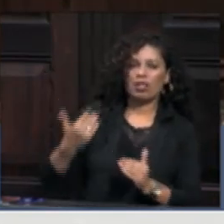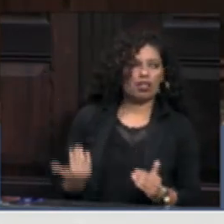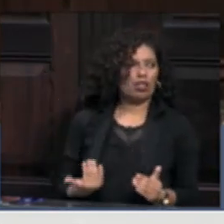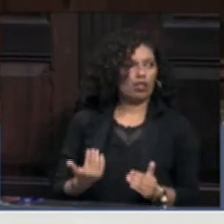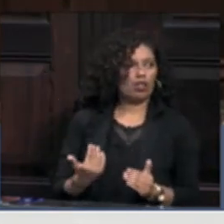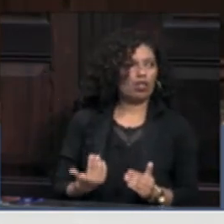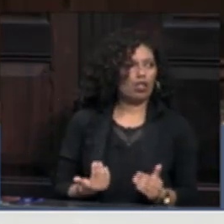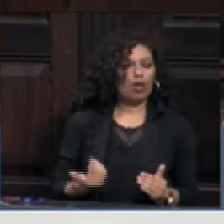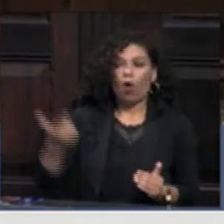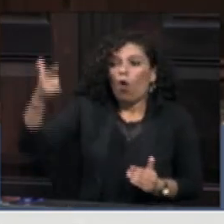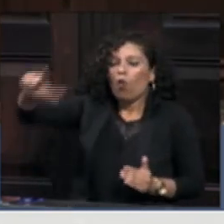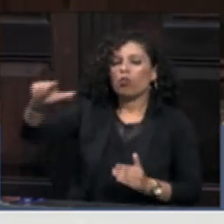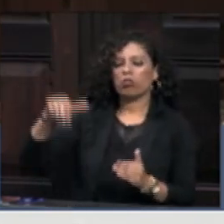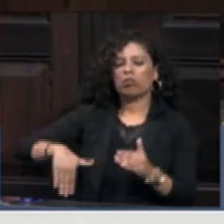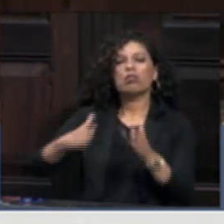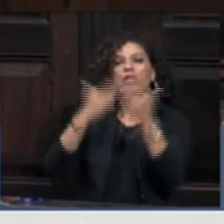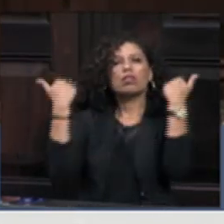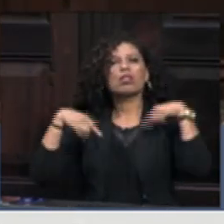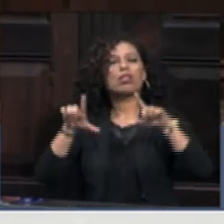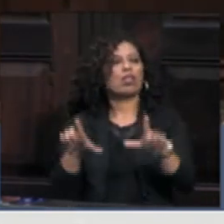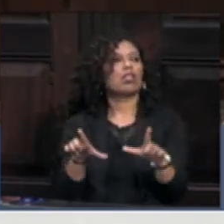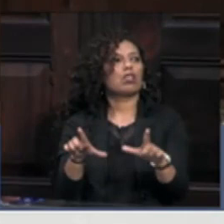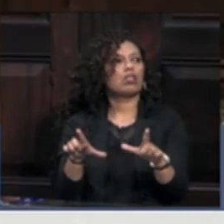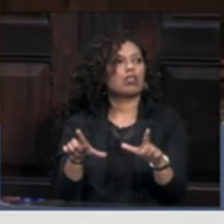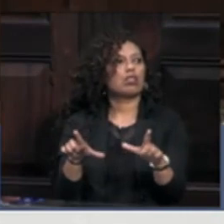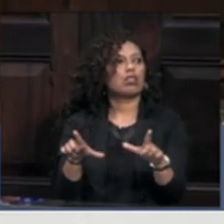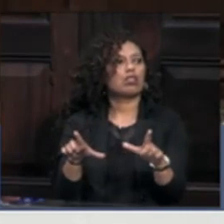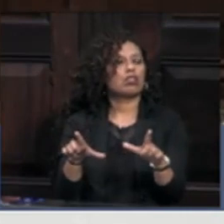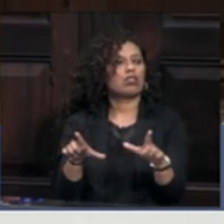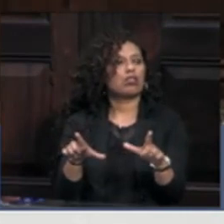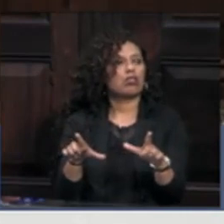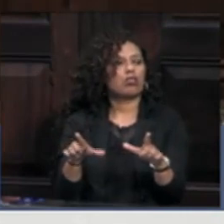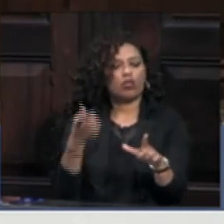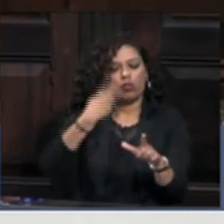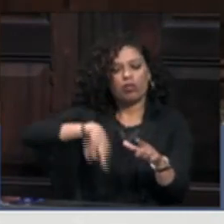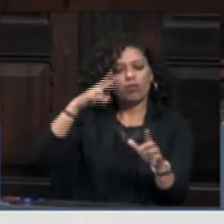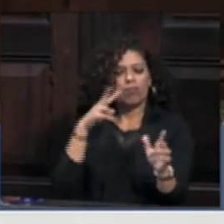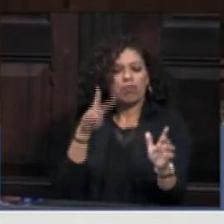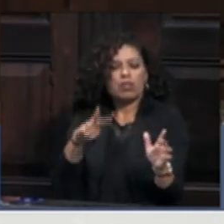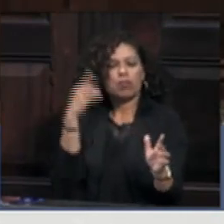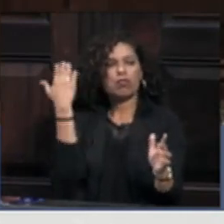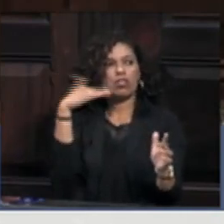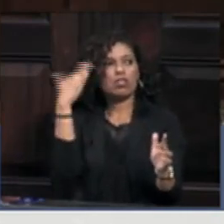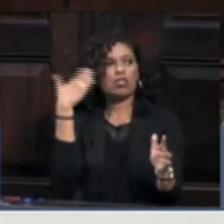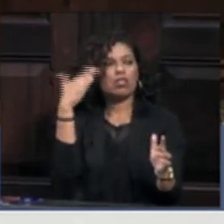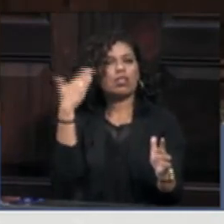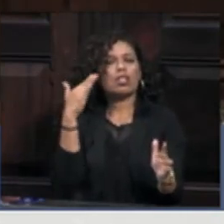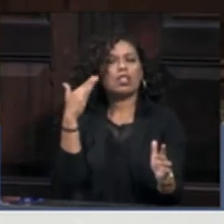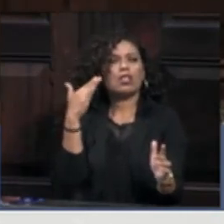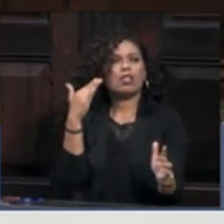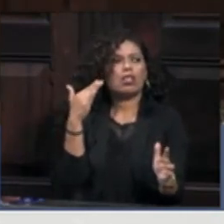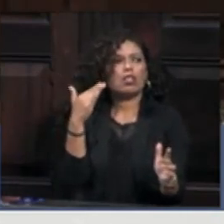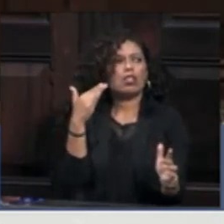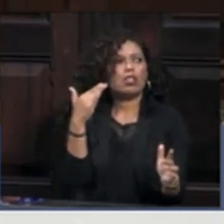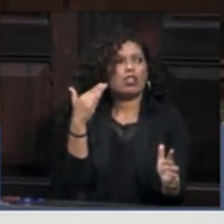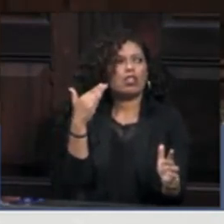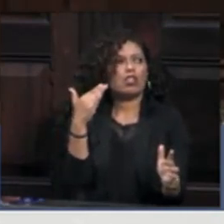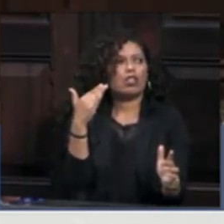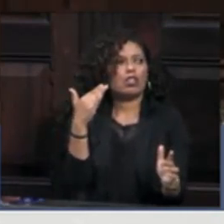houve aqui nesta casa a compreensão de onde vinham